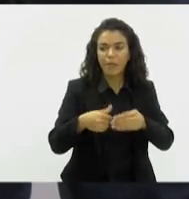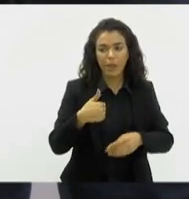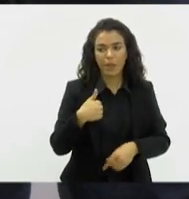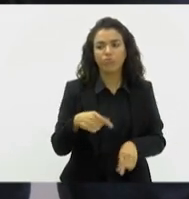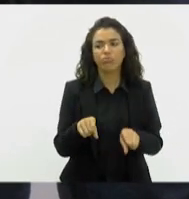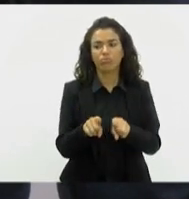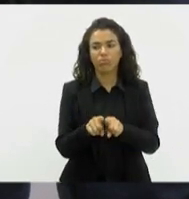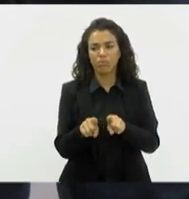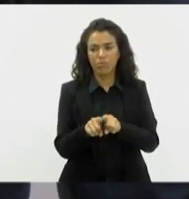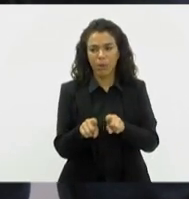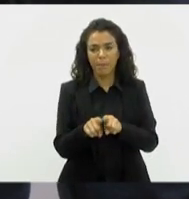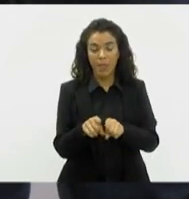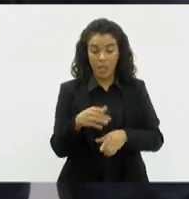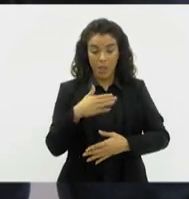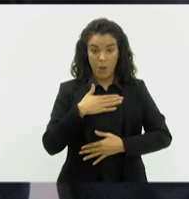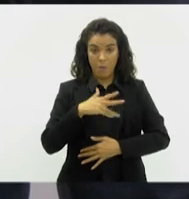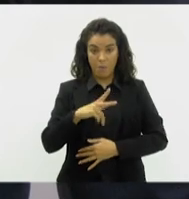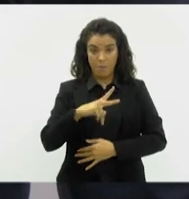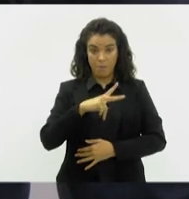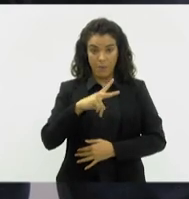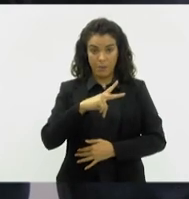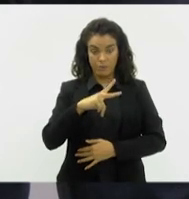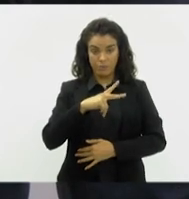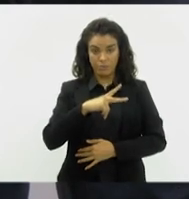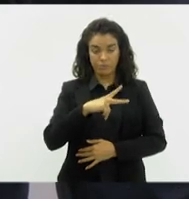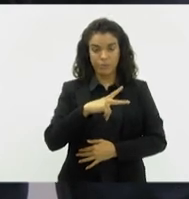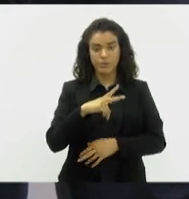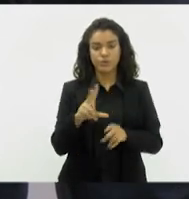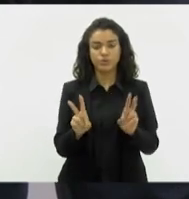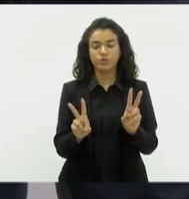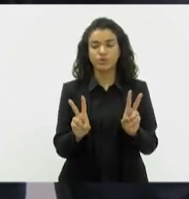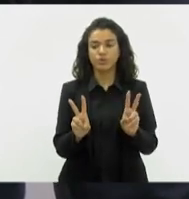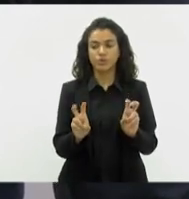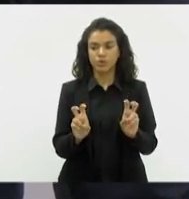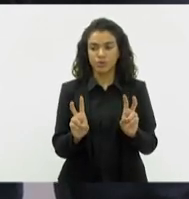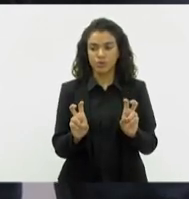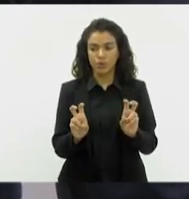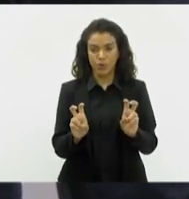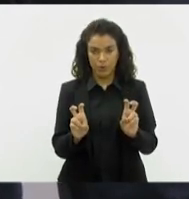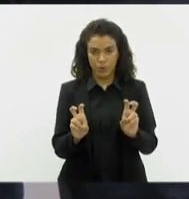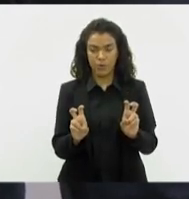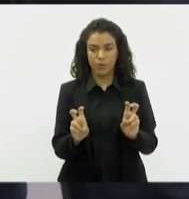também acho, pessoalmente, que a questão